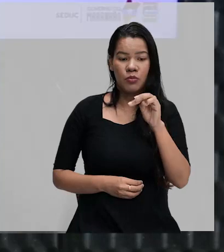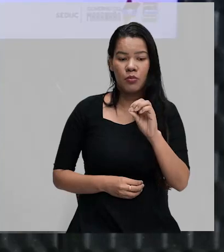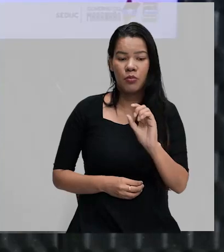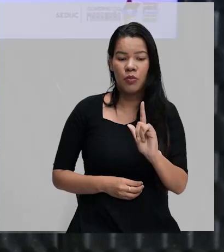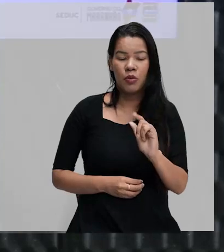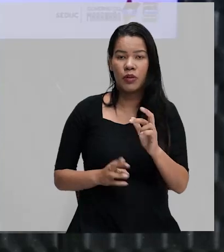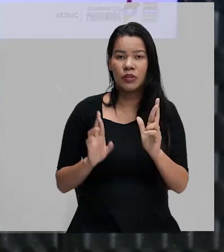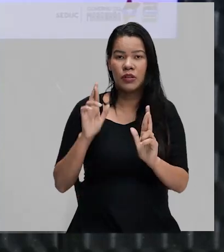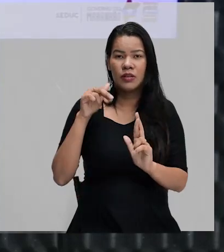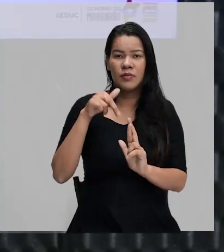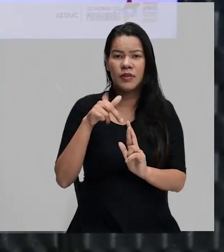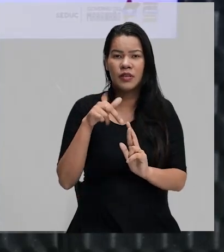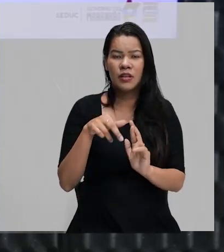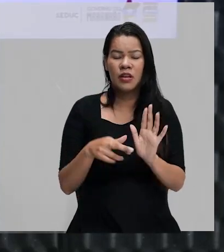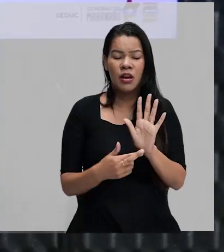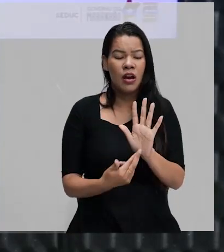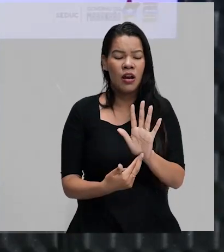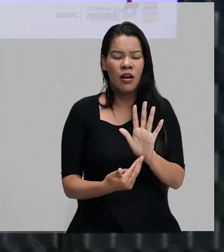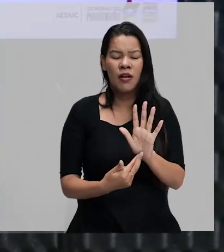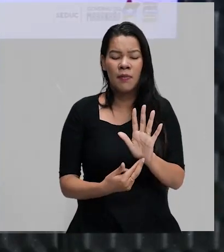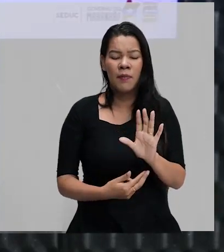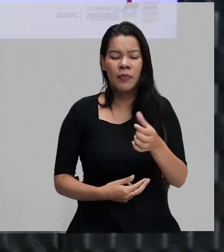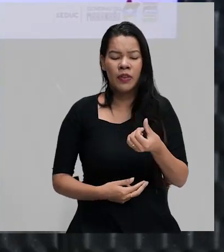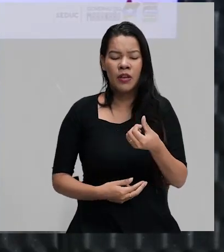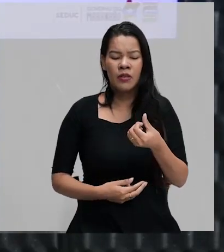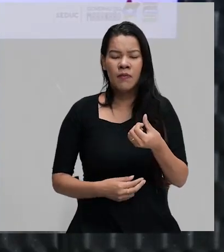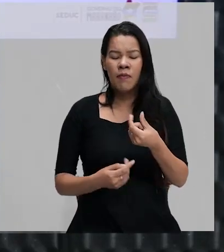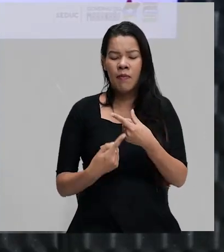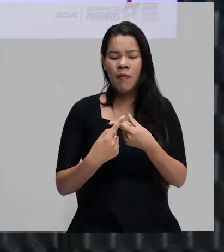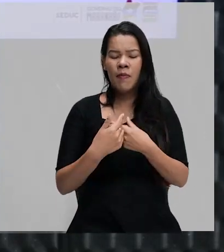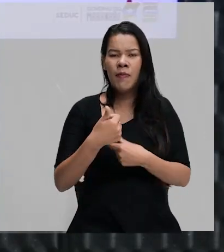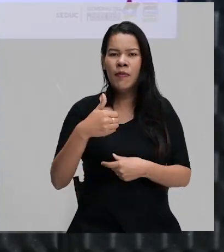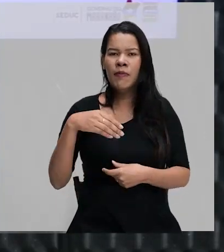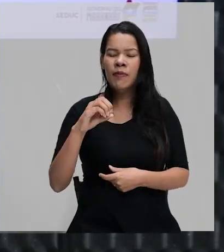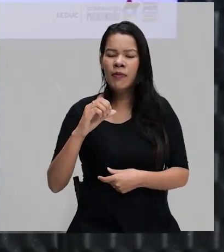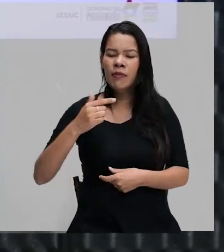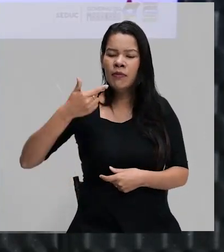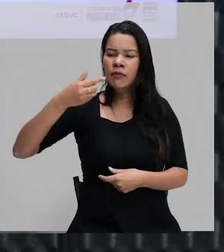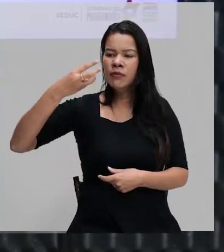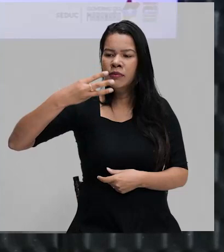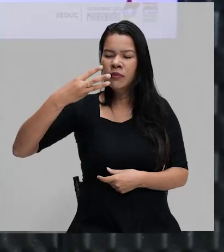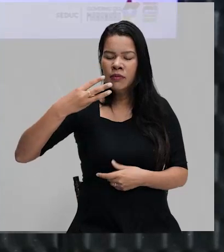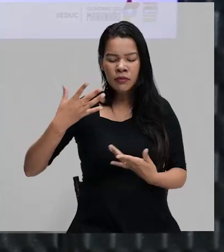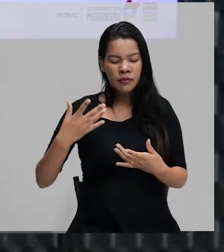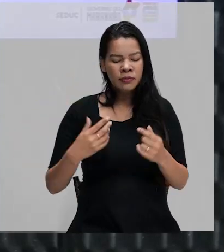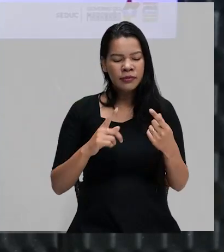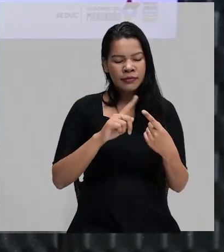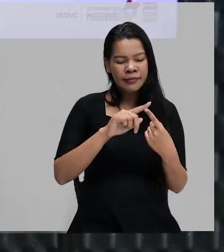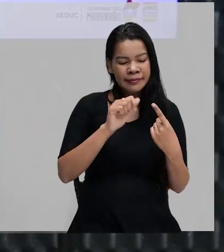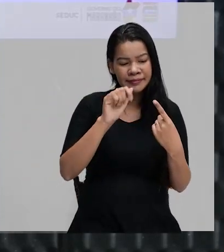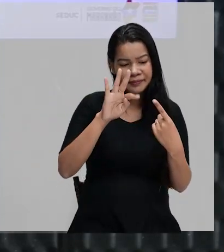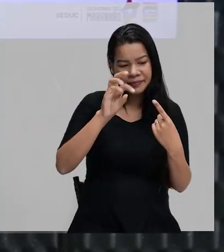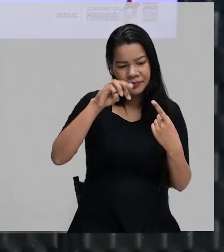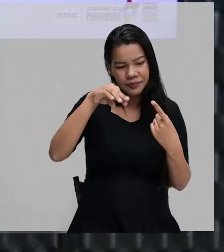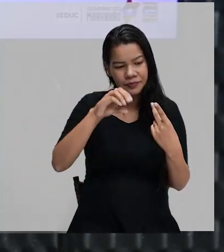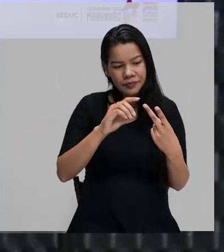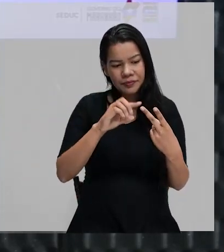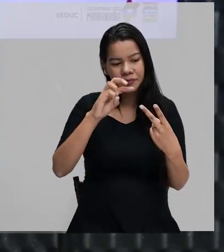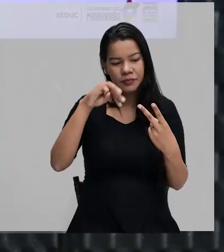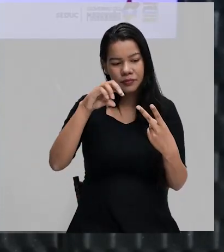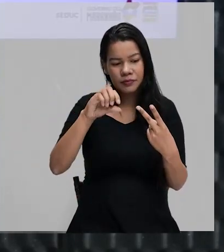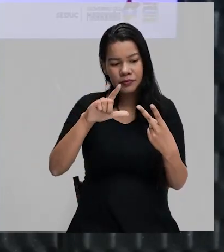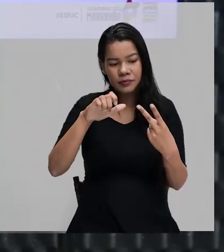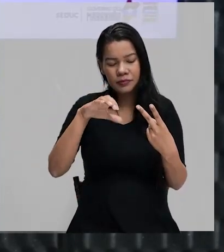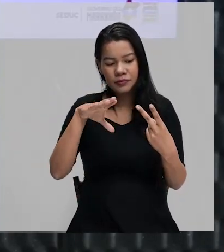corresponde a 6 vezes 10 elevado a 23 entidade. Átomo, molécula, íon. E